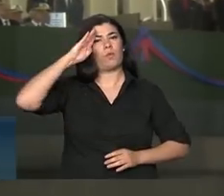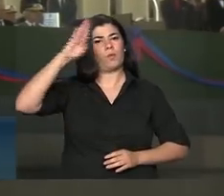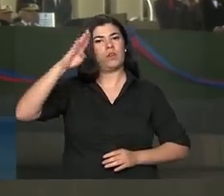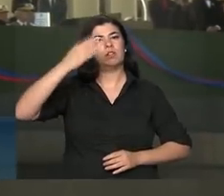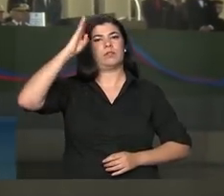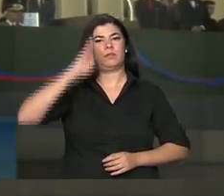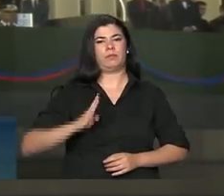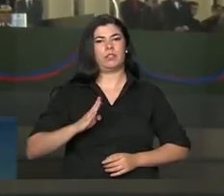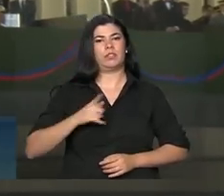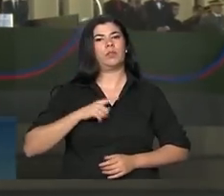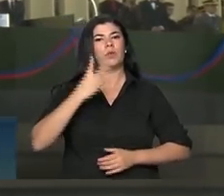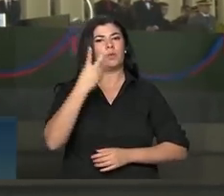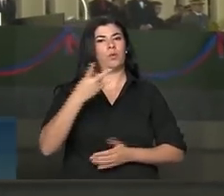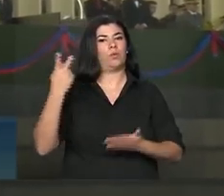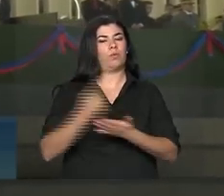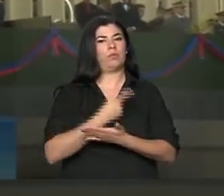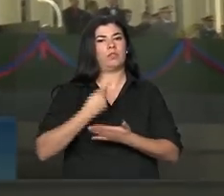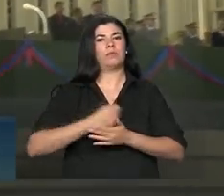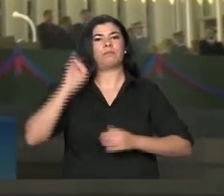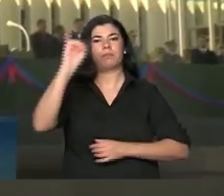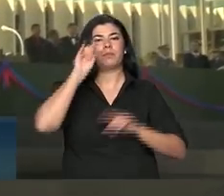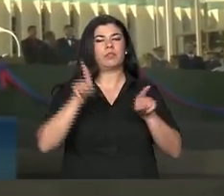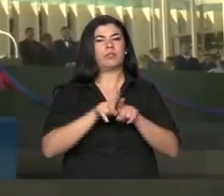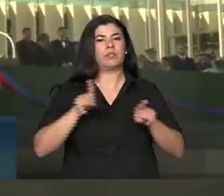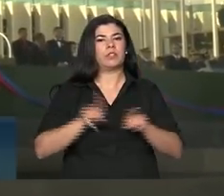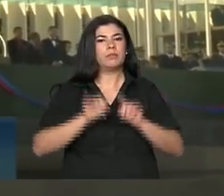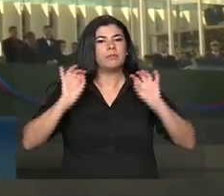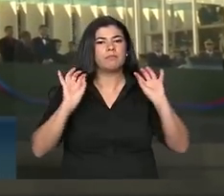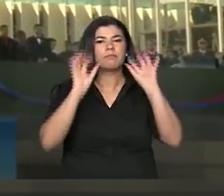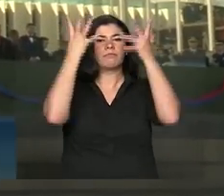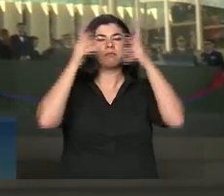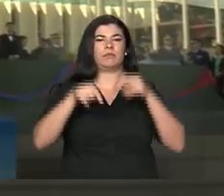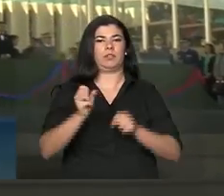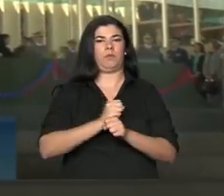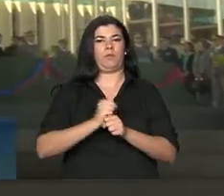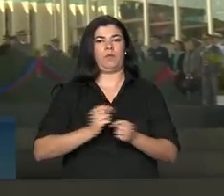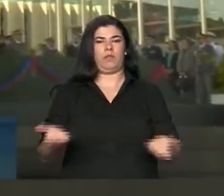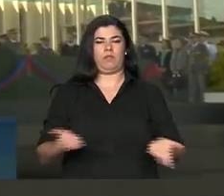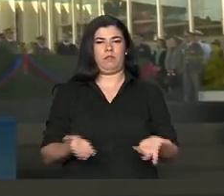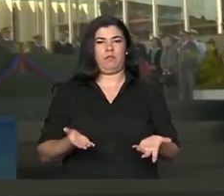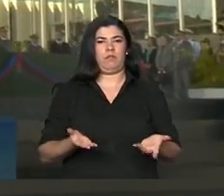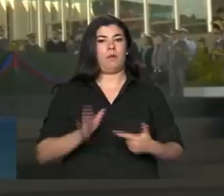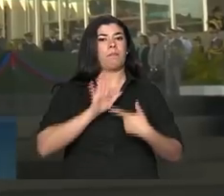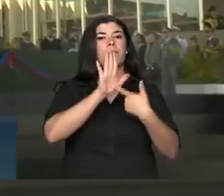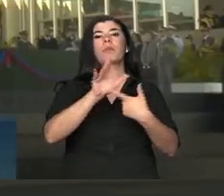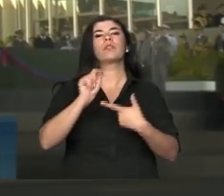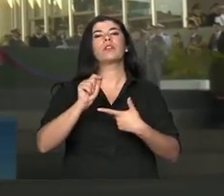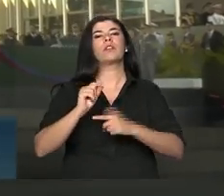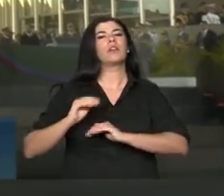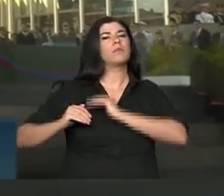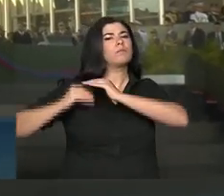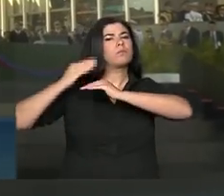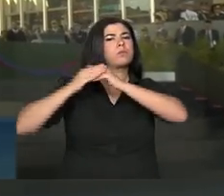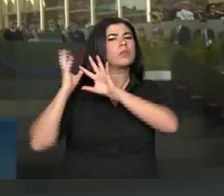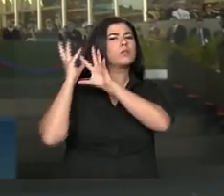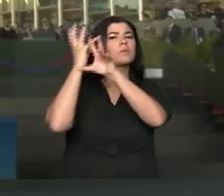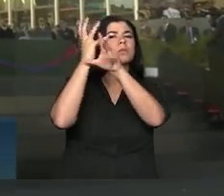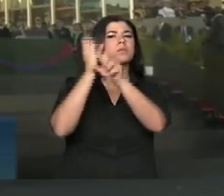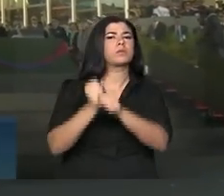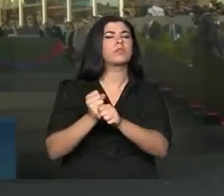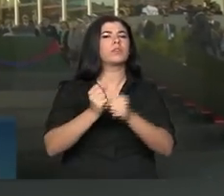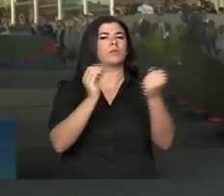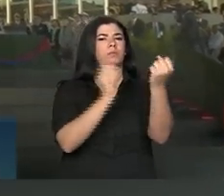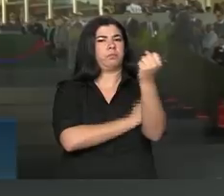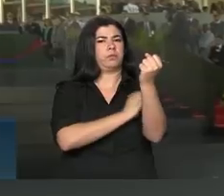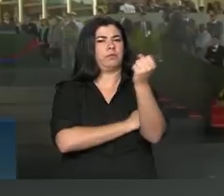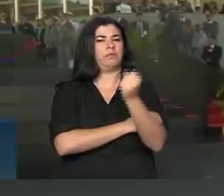momentos marcantes a serem celebrados no corrente ano dão mostra que esta é a tradição de nossa força